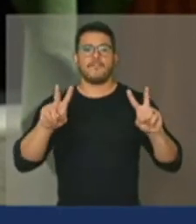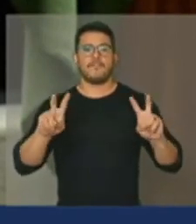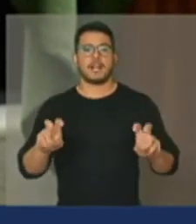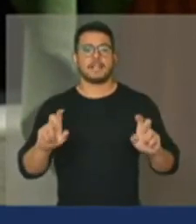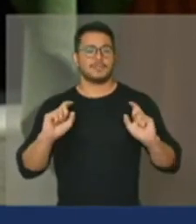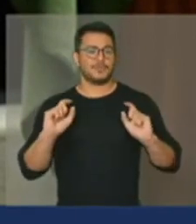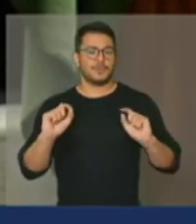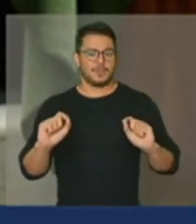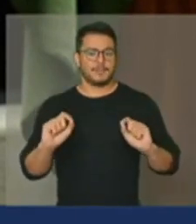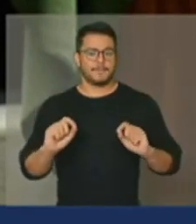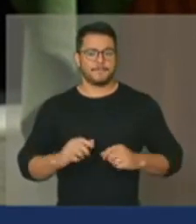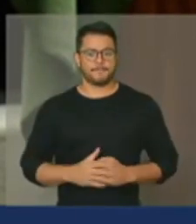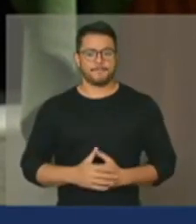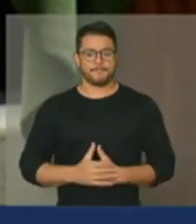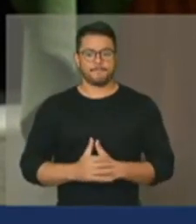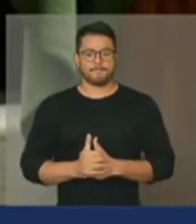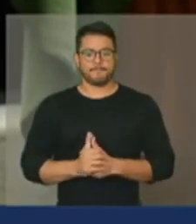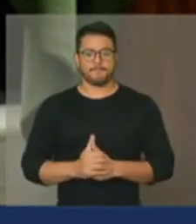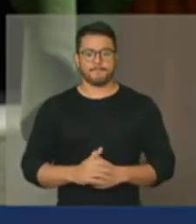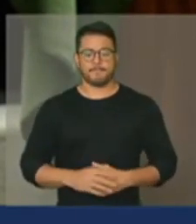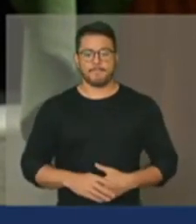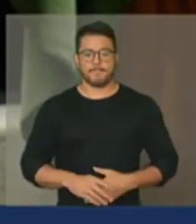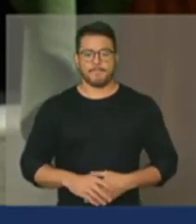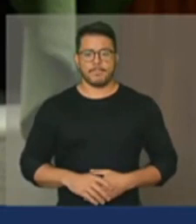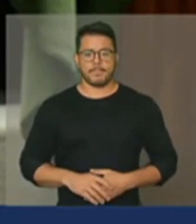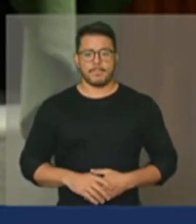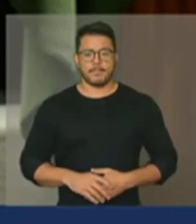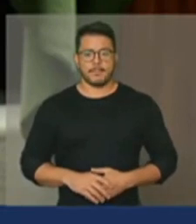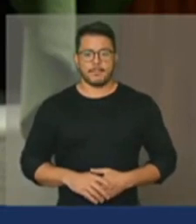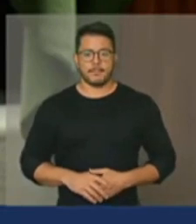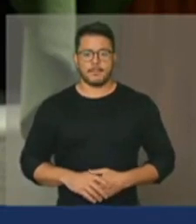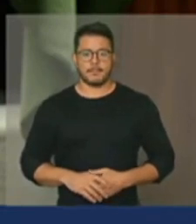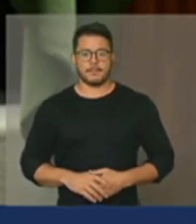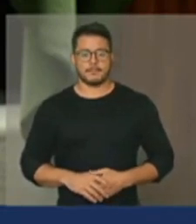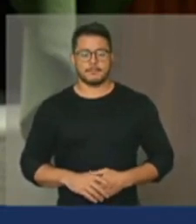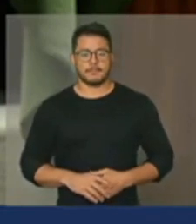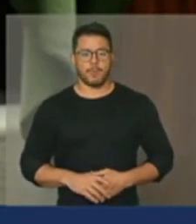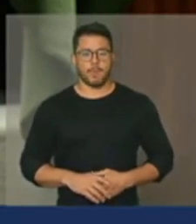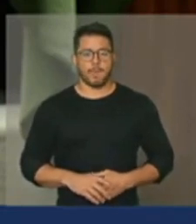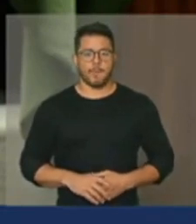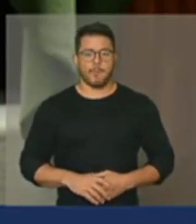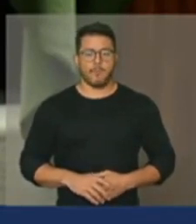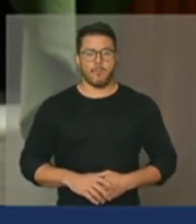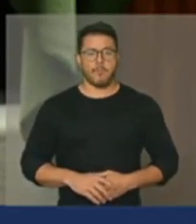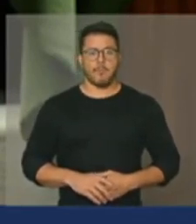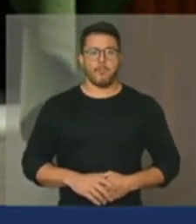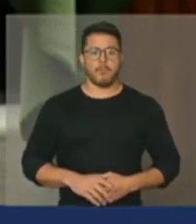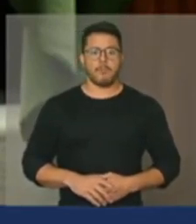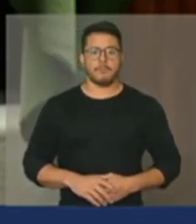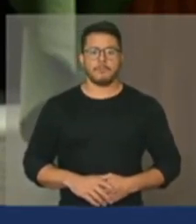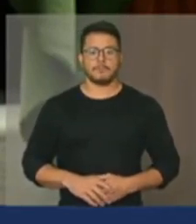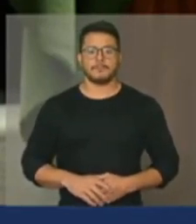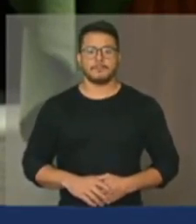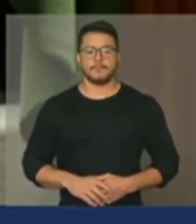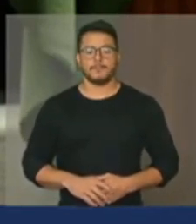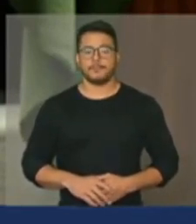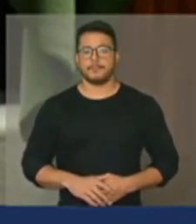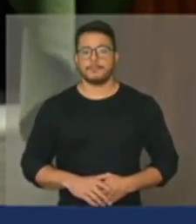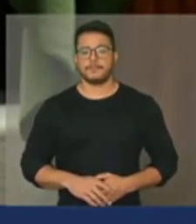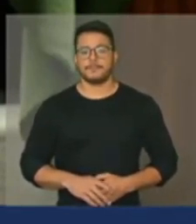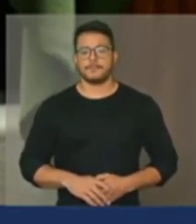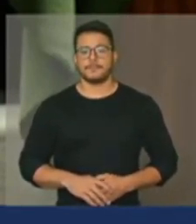inteiro como uma bobagem durante o período em que a Covid se iniciava no